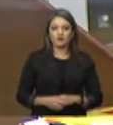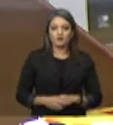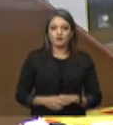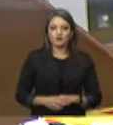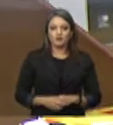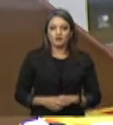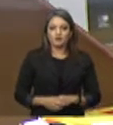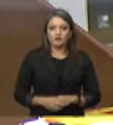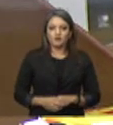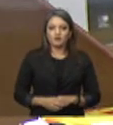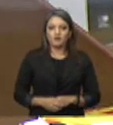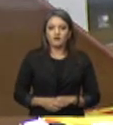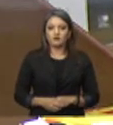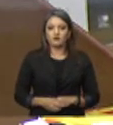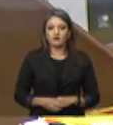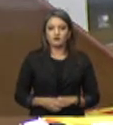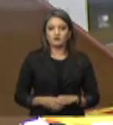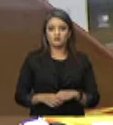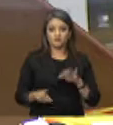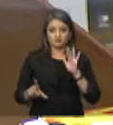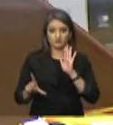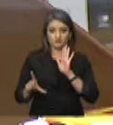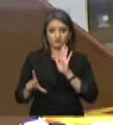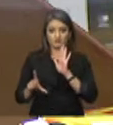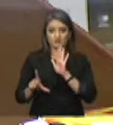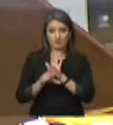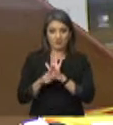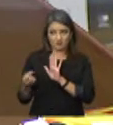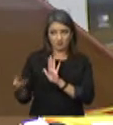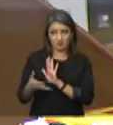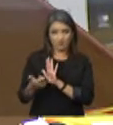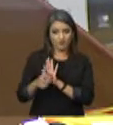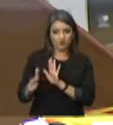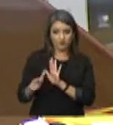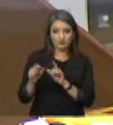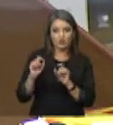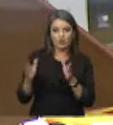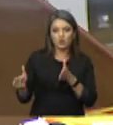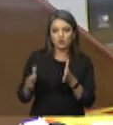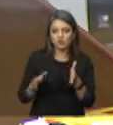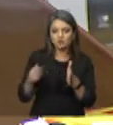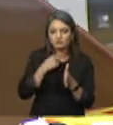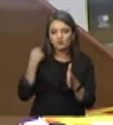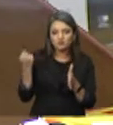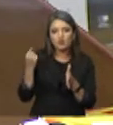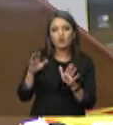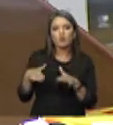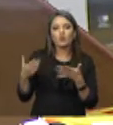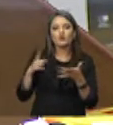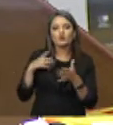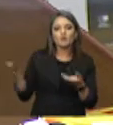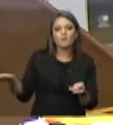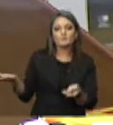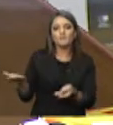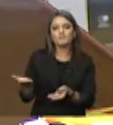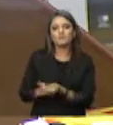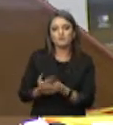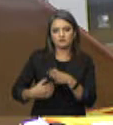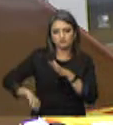e ali 14230 não havia não havia prescrição intercorrente no âmbito das ações de improbidade